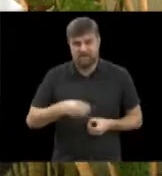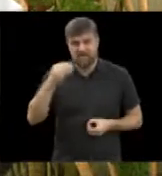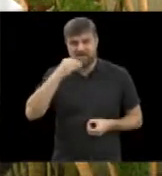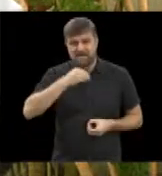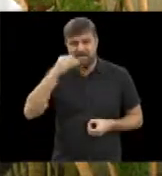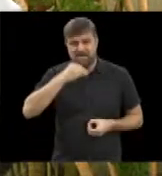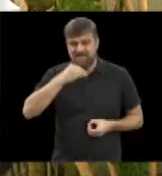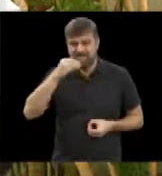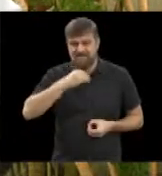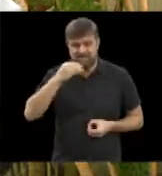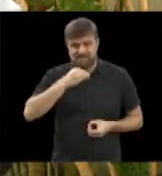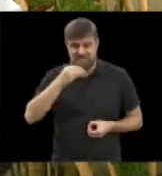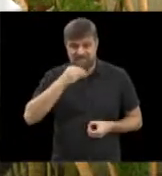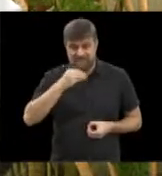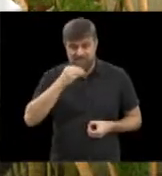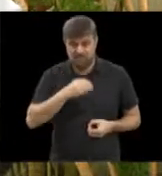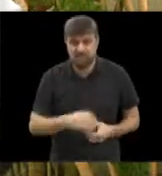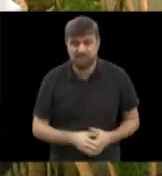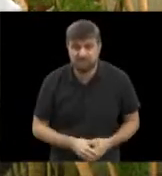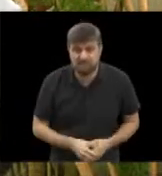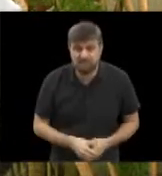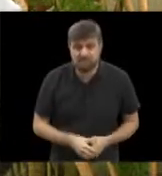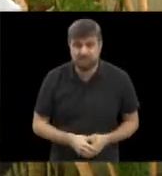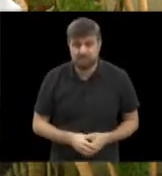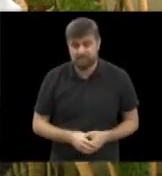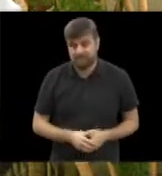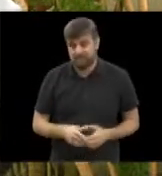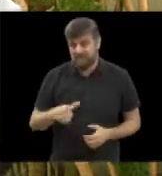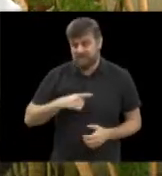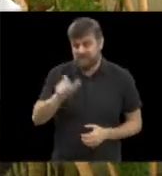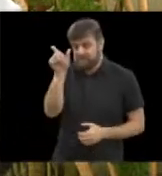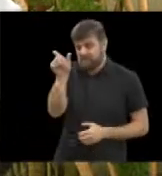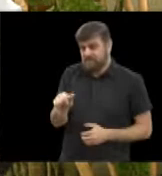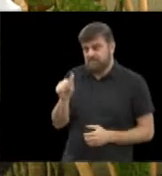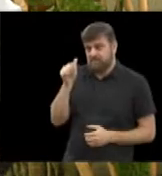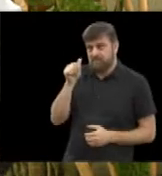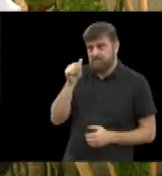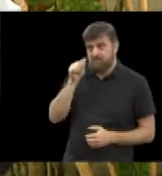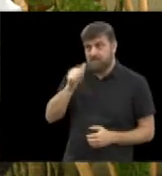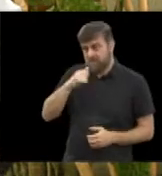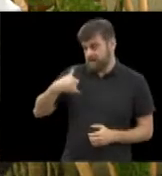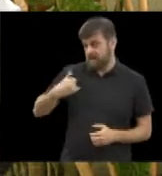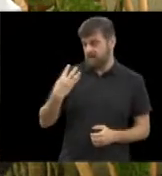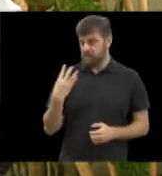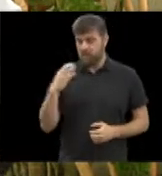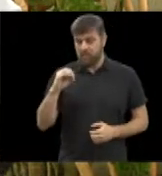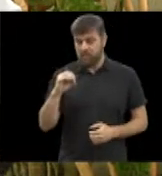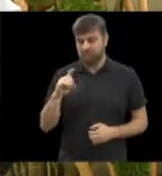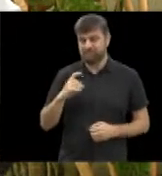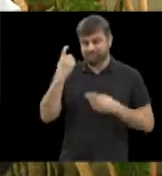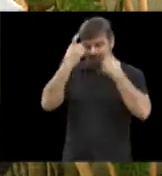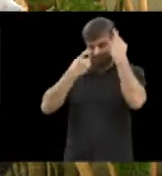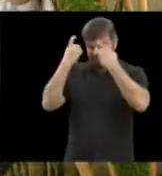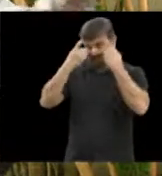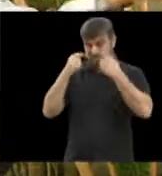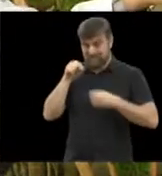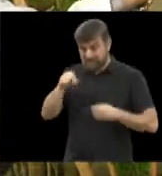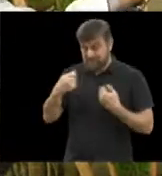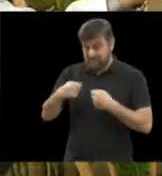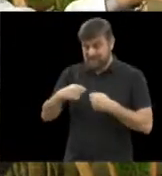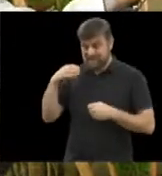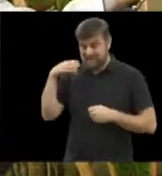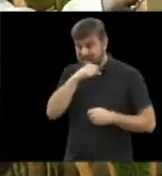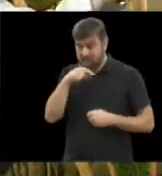ou seja, os óvulos não eram tão saudáveis. Então, se eu tenho uma mulher que está com 40 anos, essa mulher me preocupa muito mais do que